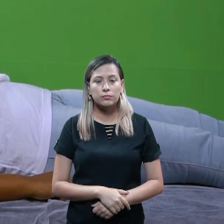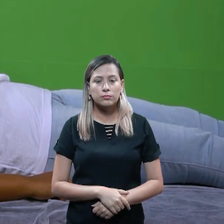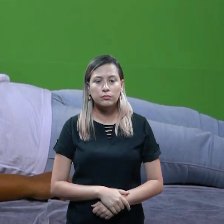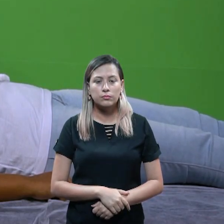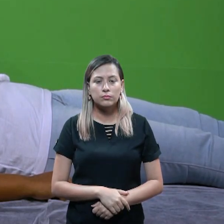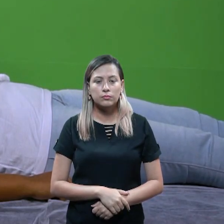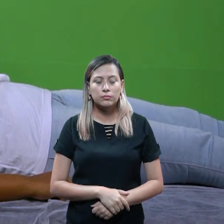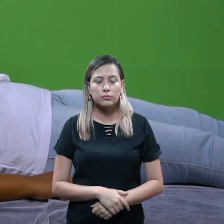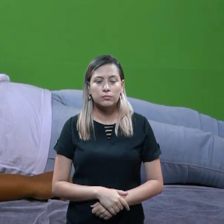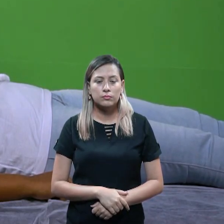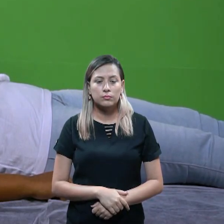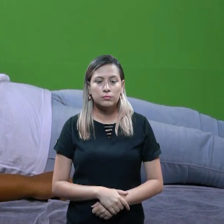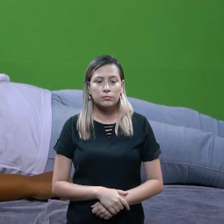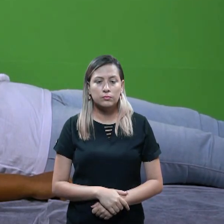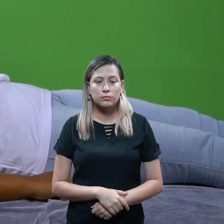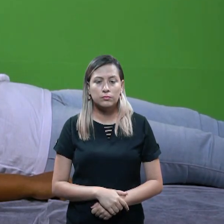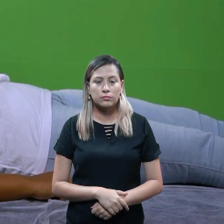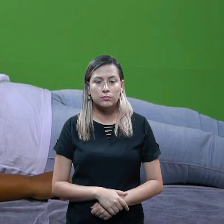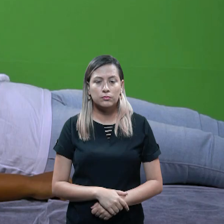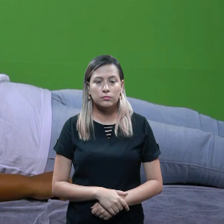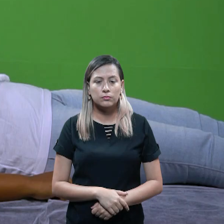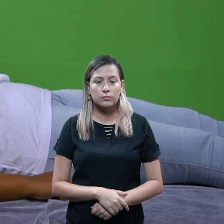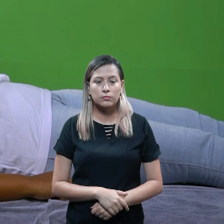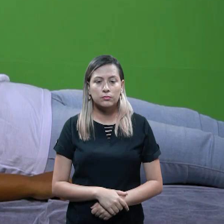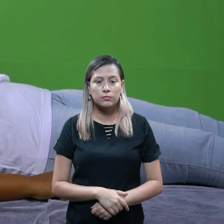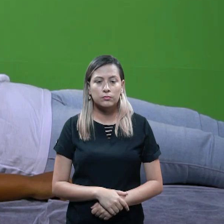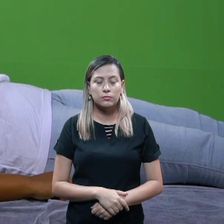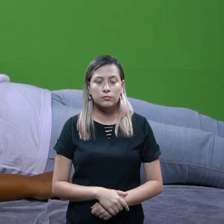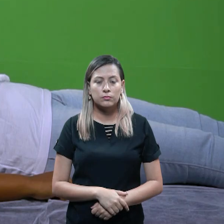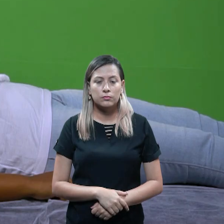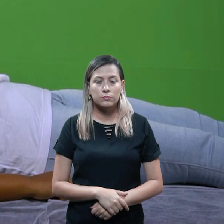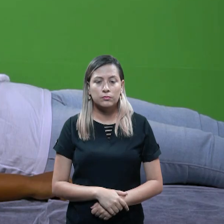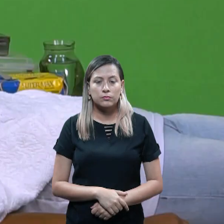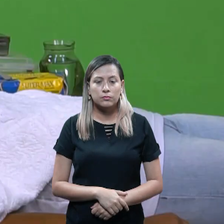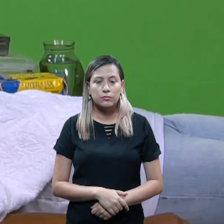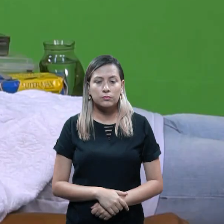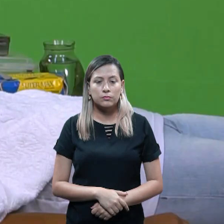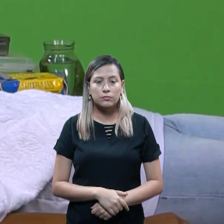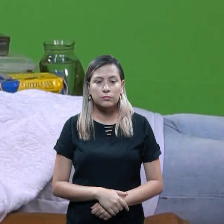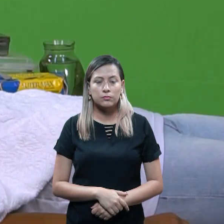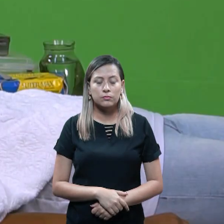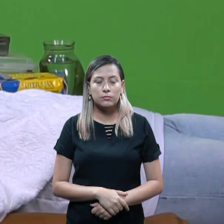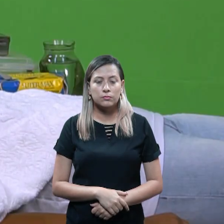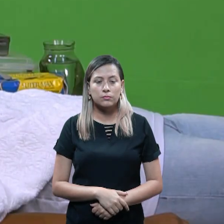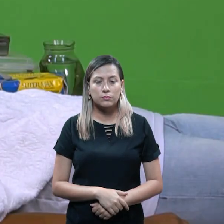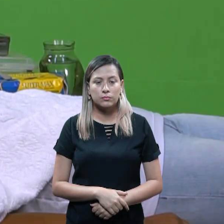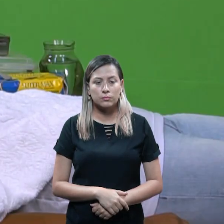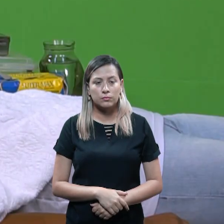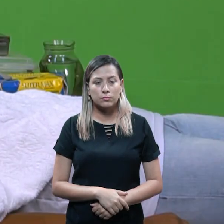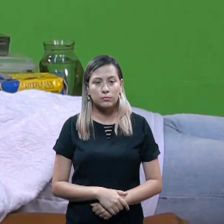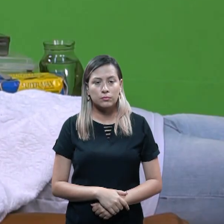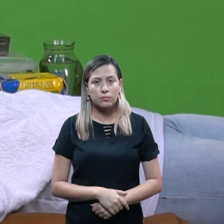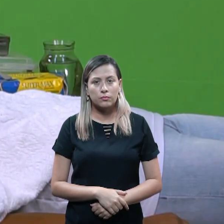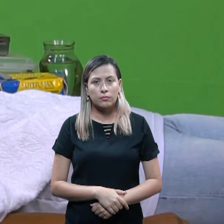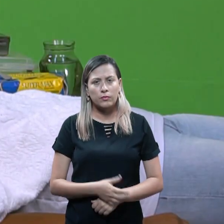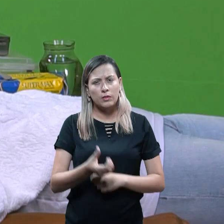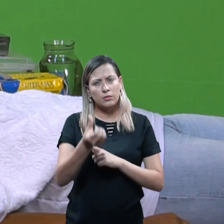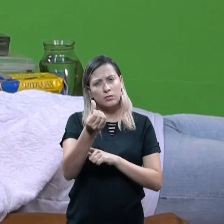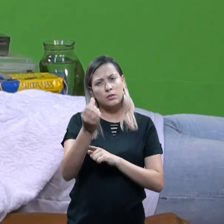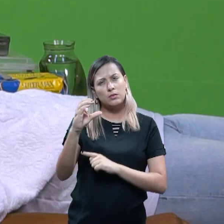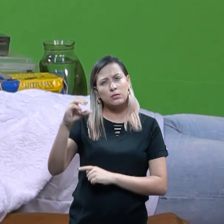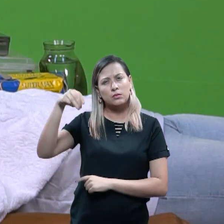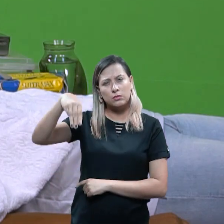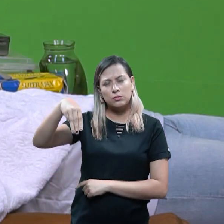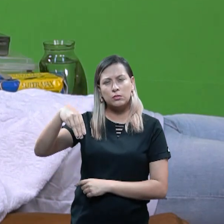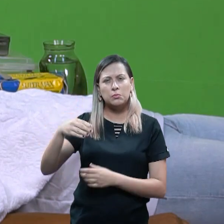pegar essa medida aqui, ó. Essa medida bem aqui, no caso dela deu 6 centímetros,